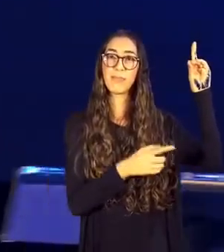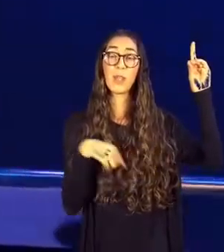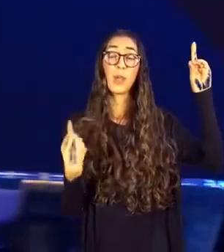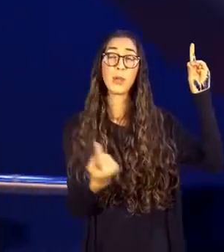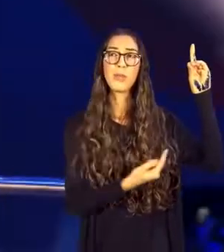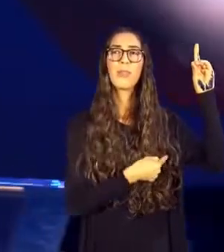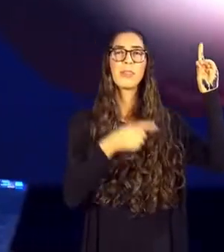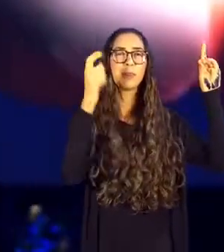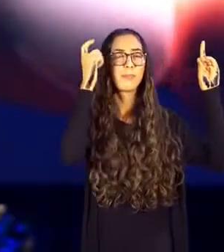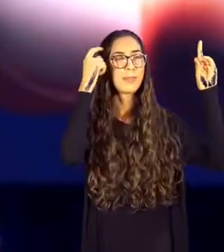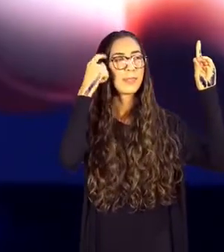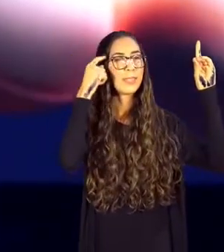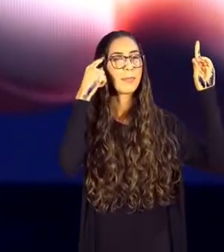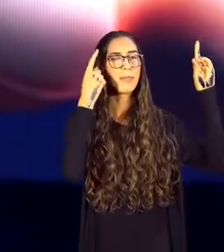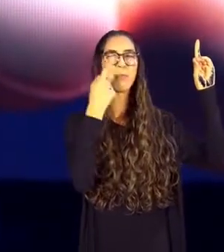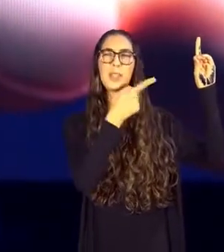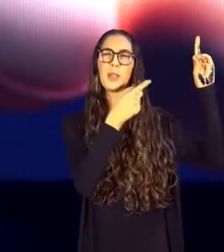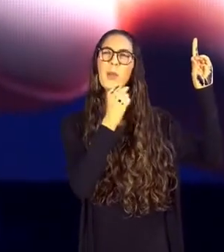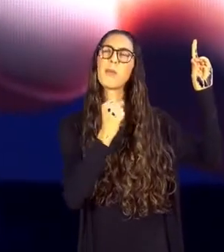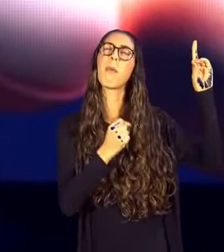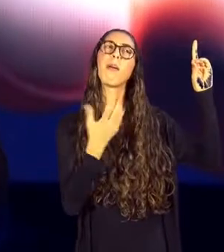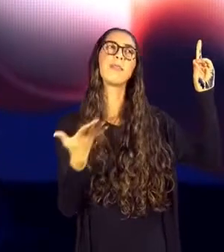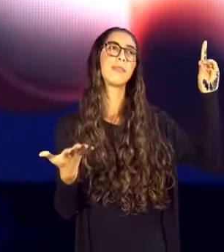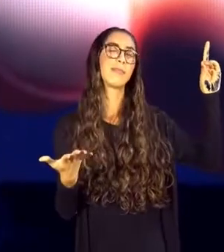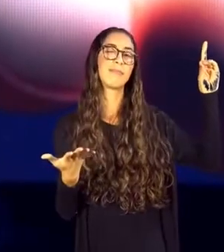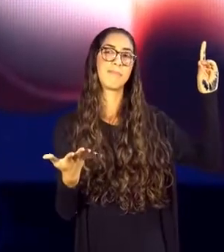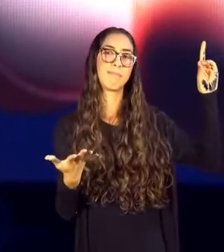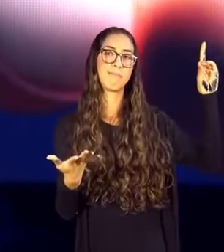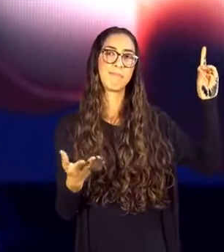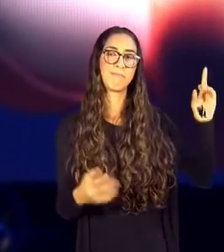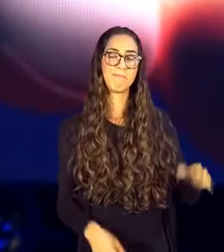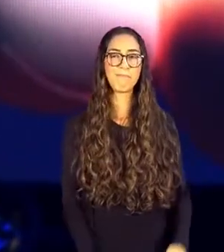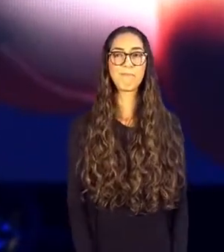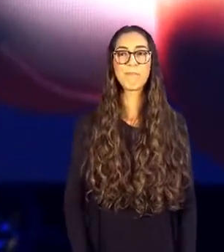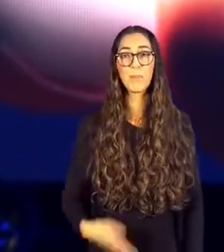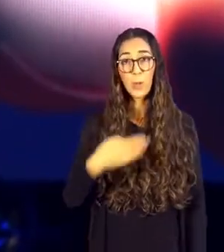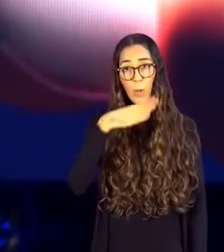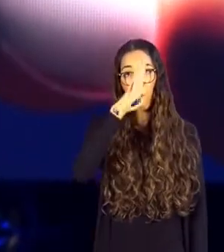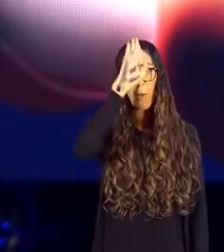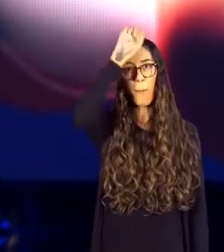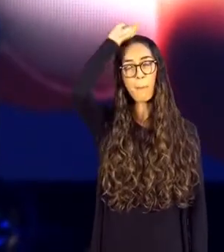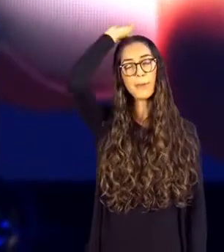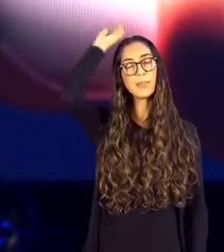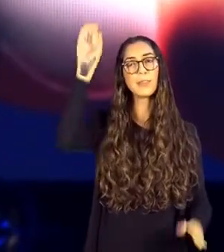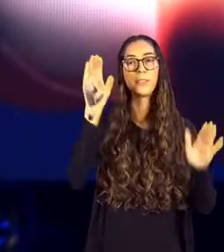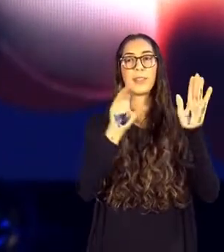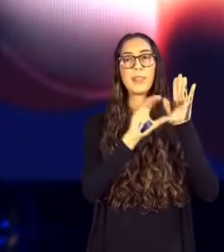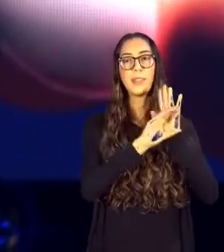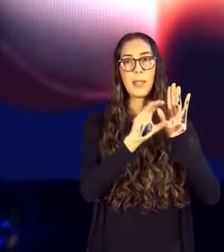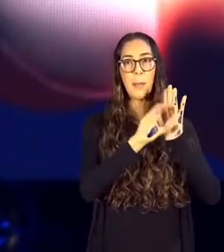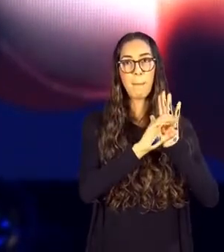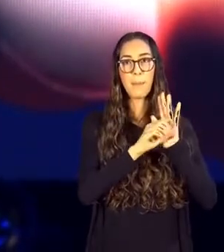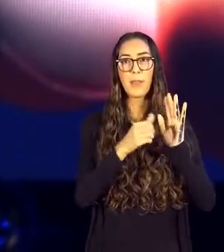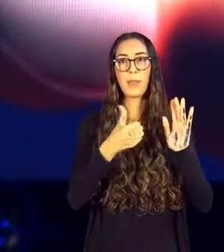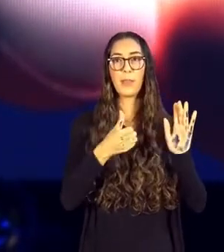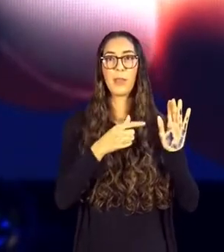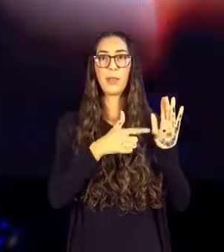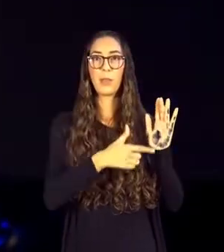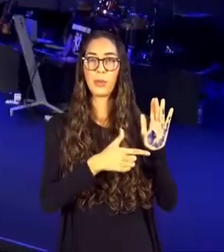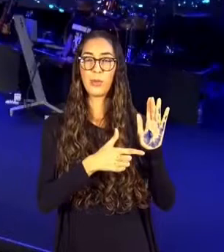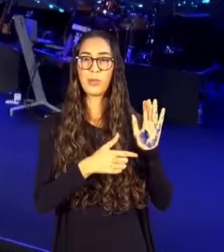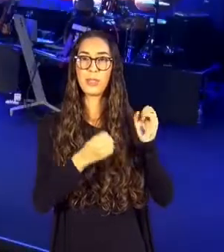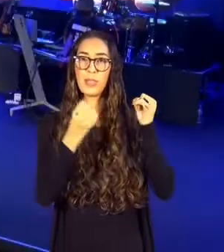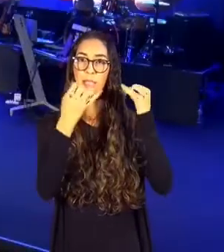Lá em Romanos, no capítulo 12, 1 e 2, diz assim: portanto, irmãos, rogo-lhes pelas misericórdias de Deus